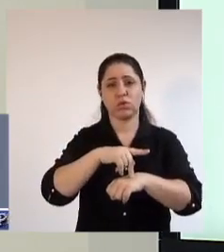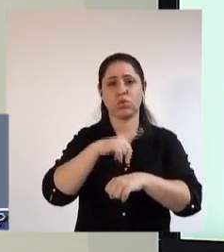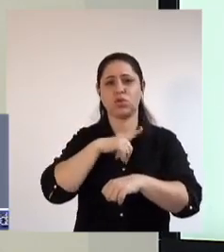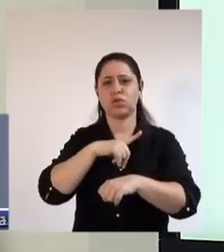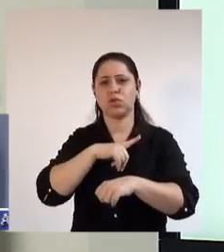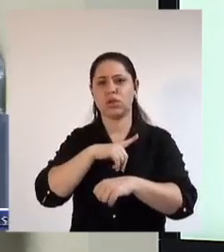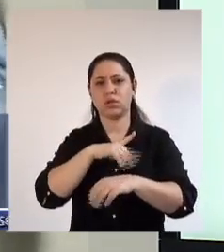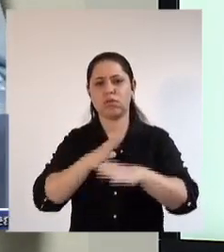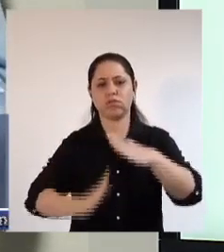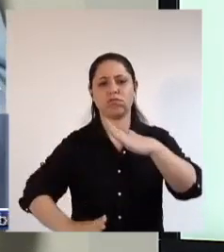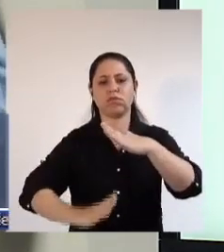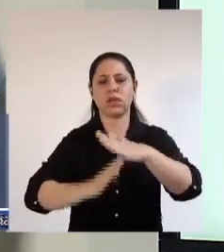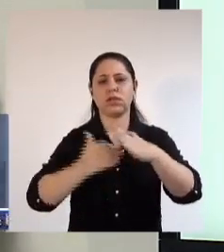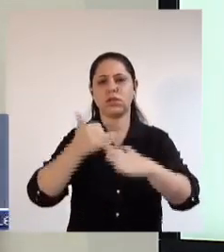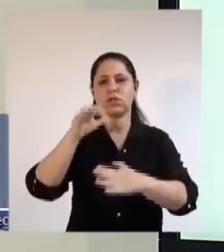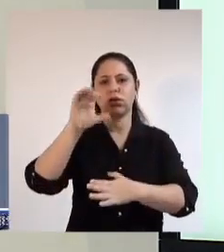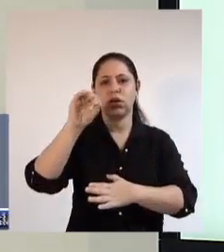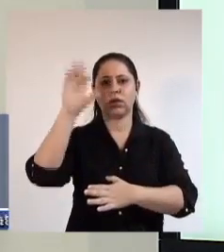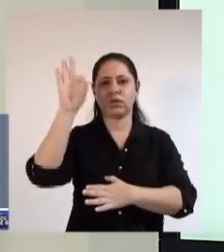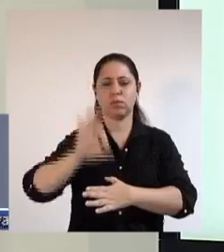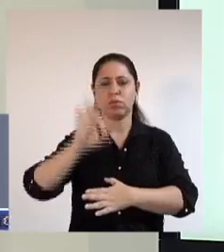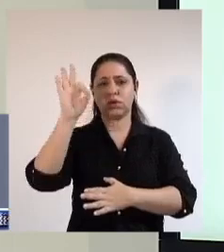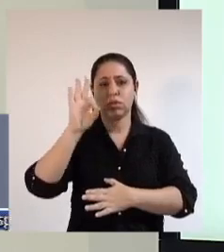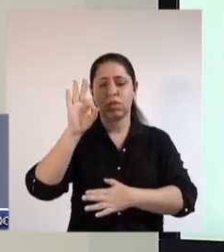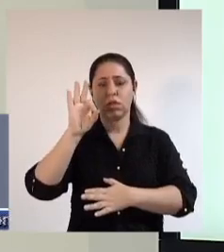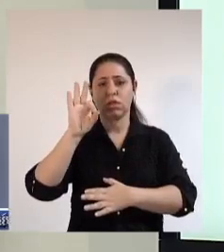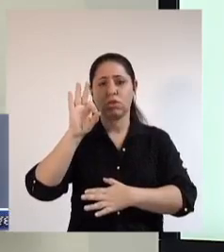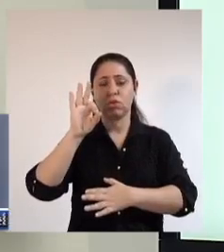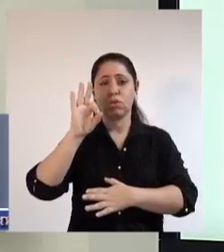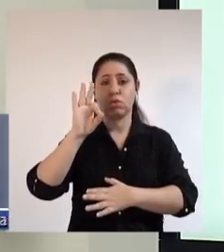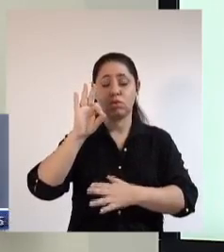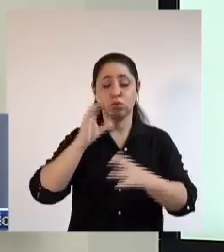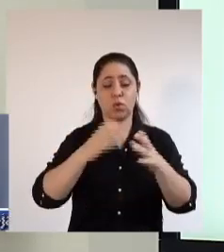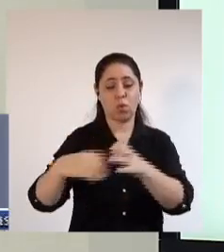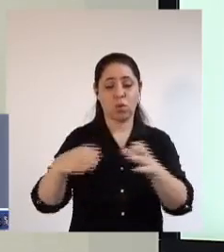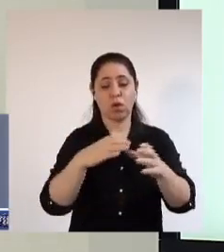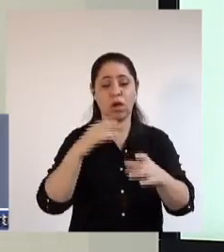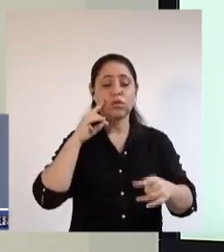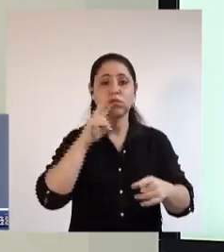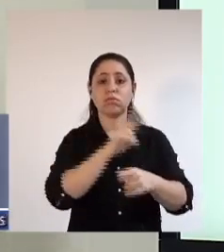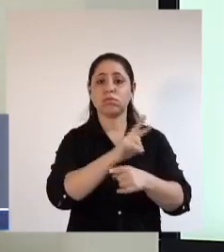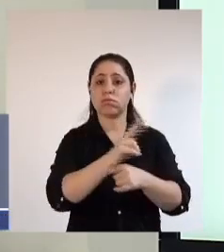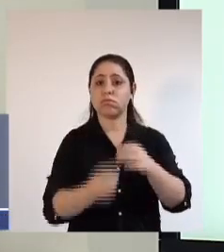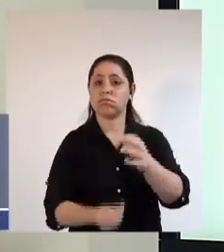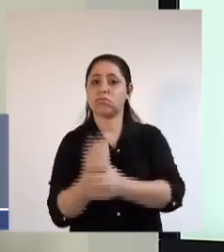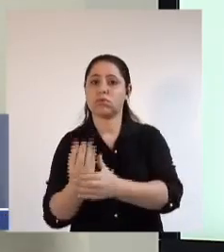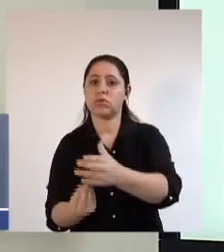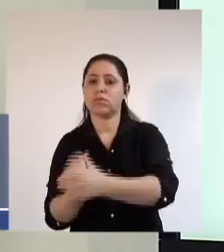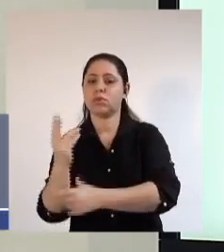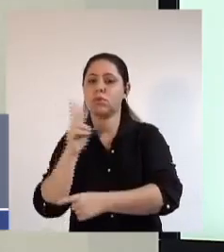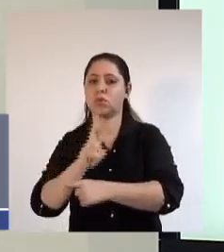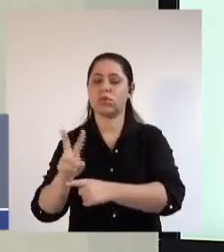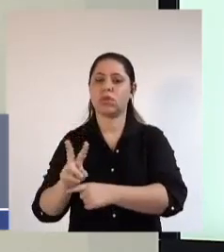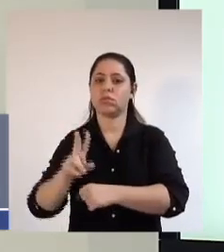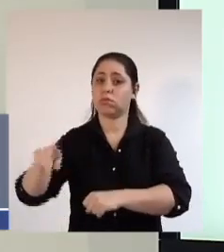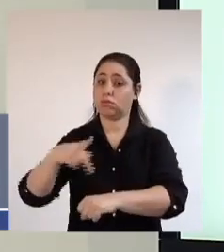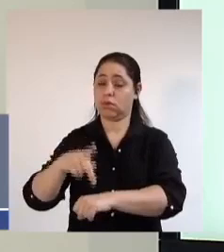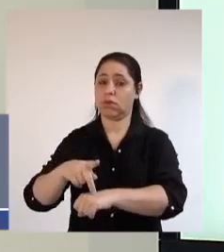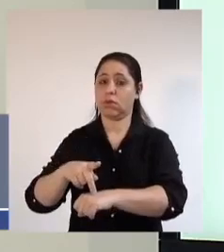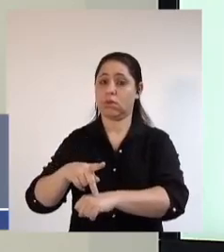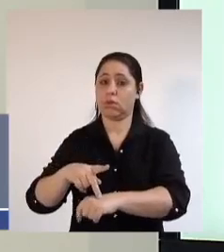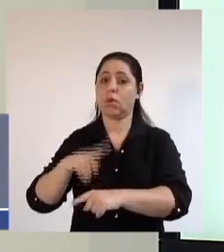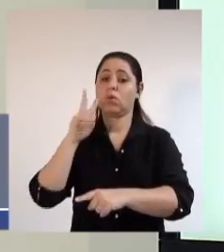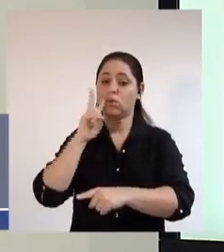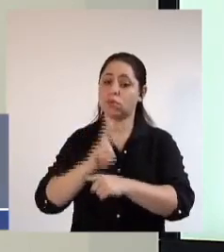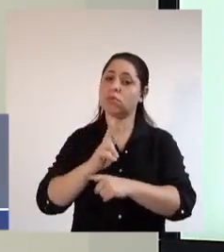meta de 10% das unidades de diárias protegidas sendo criadas nos países signatários para cumprir essa meta ambiental